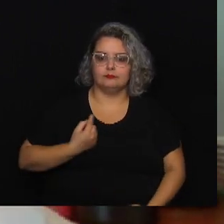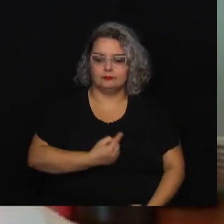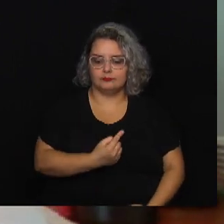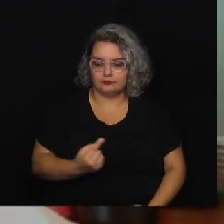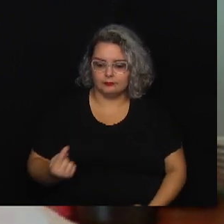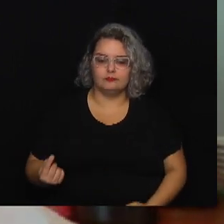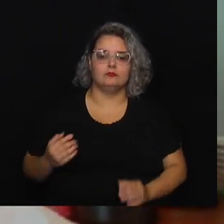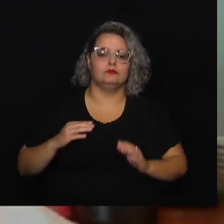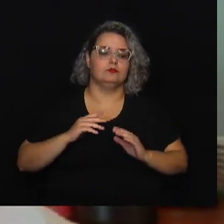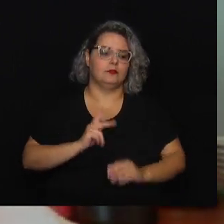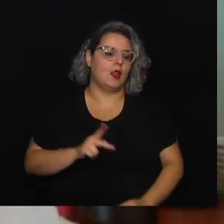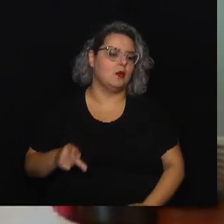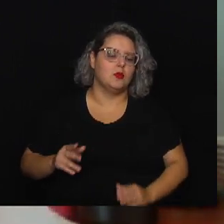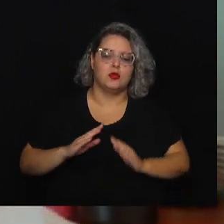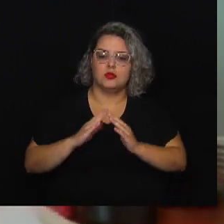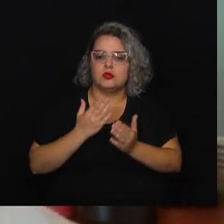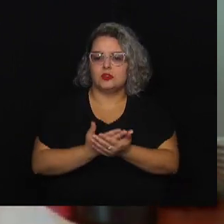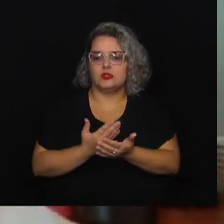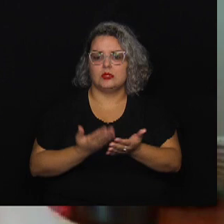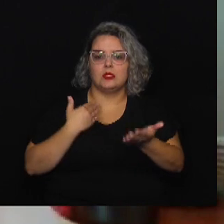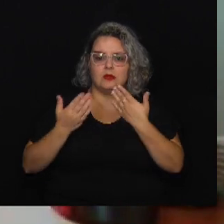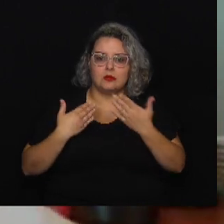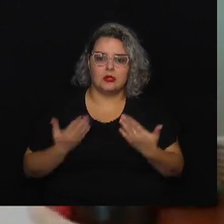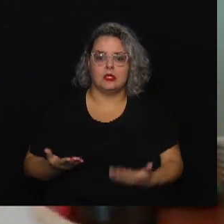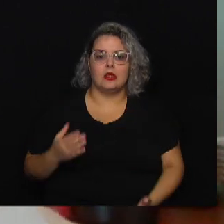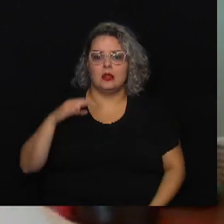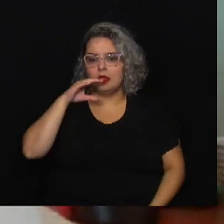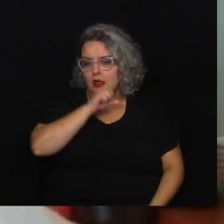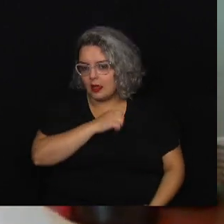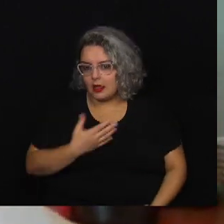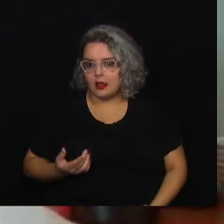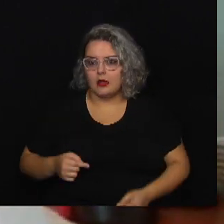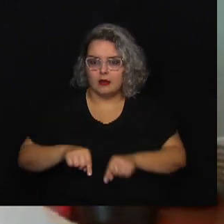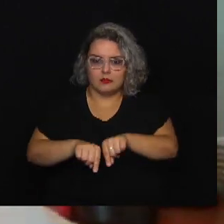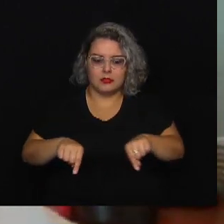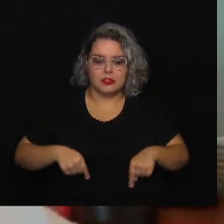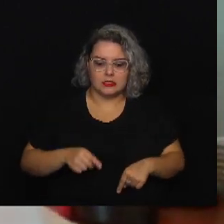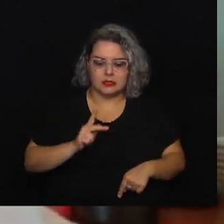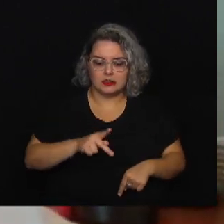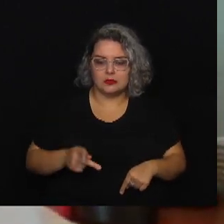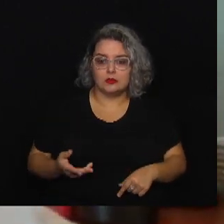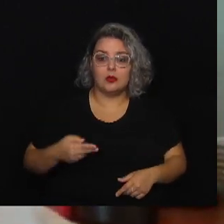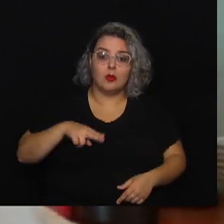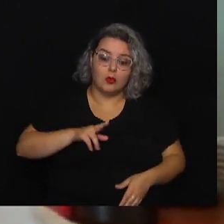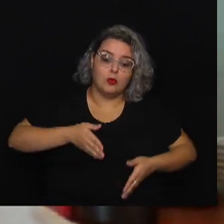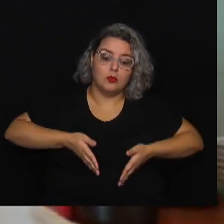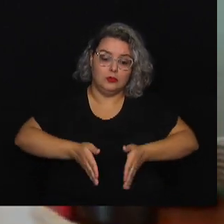escola, aquela conversa que a gente faz rápida na sala dos professores ou no corredor, talvez